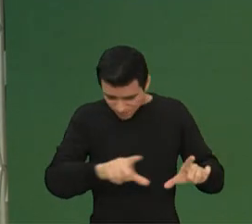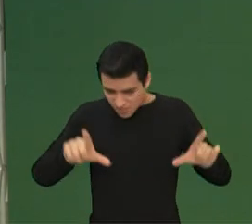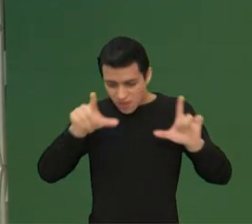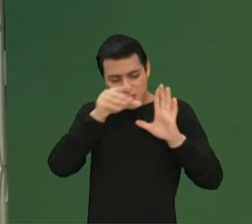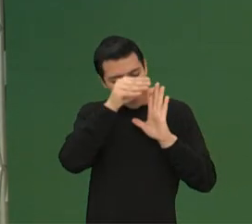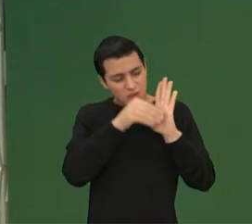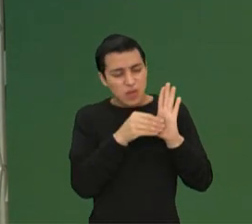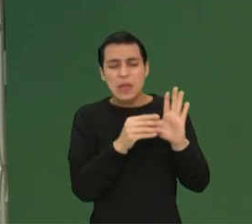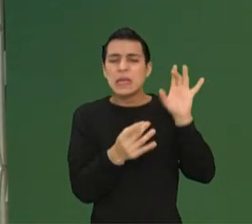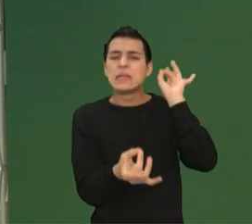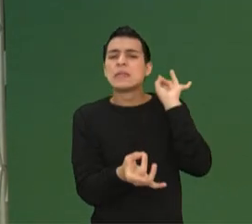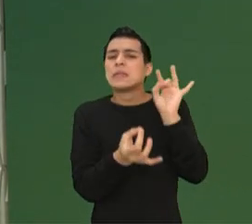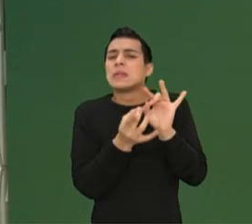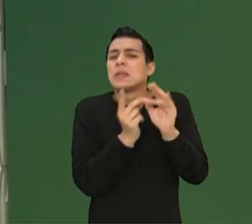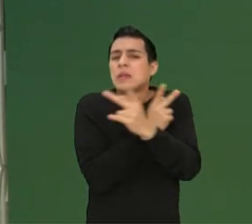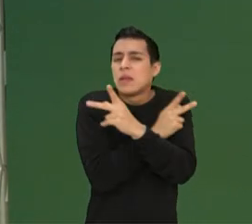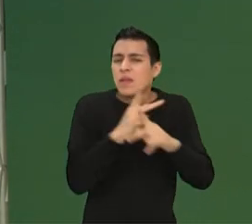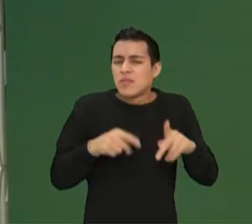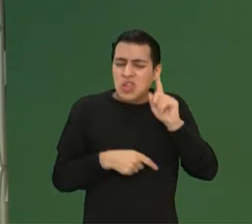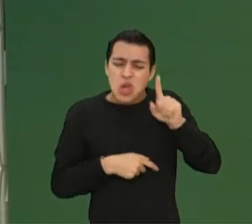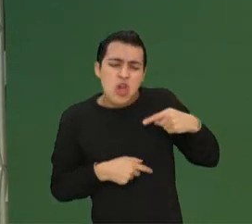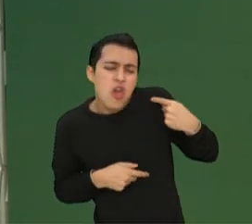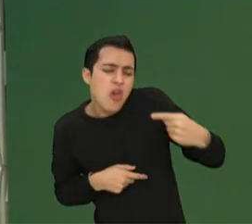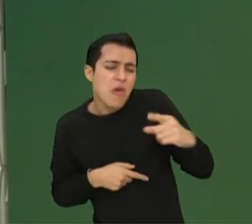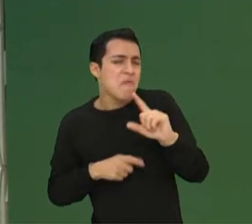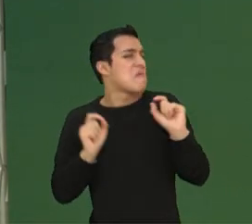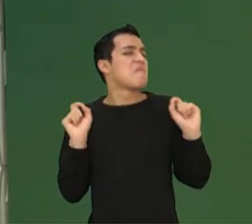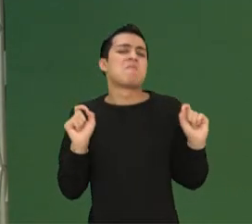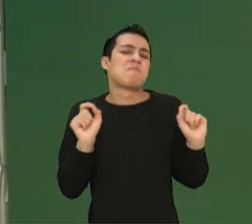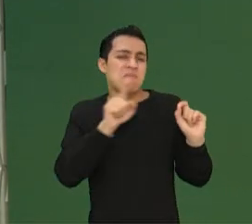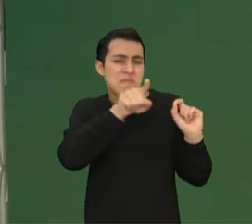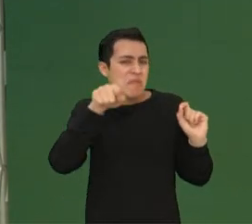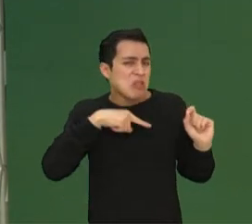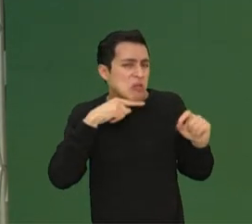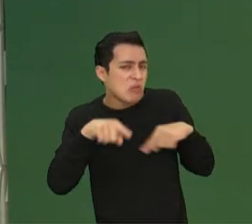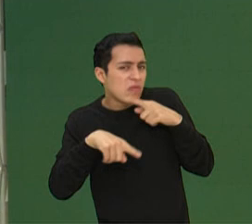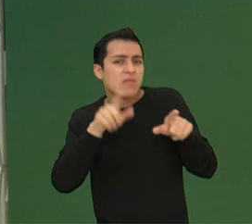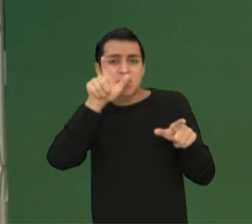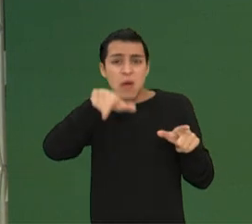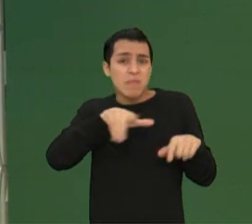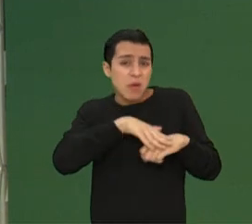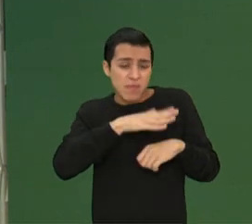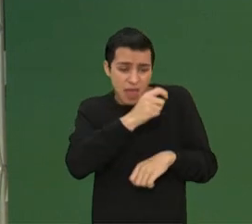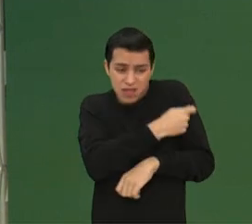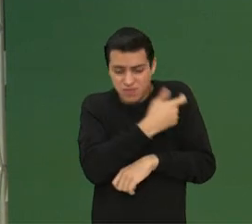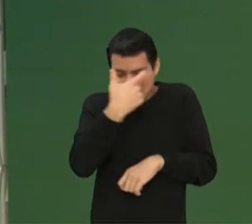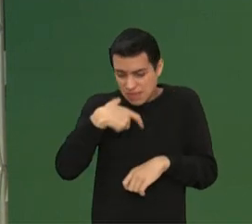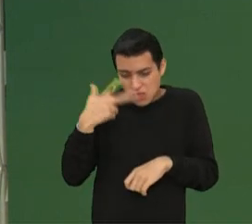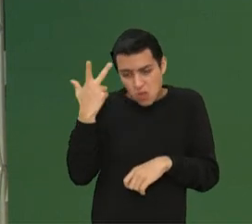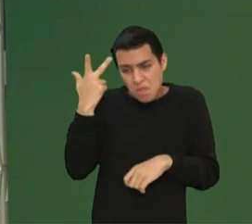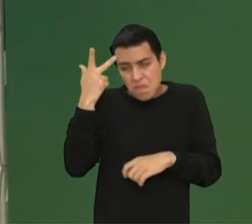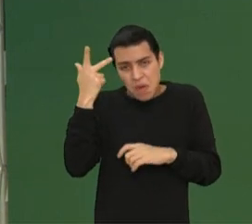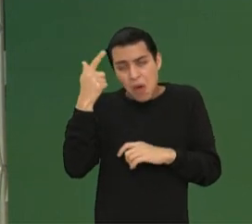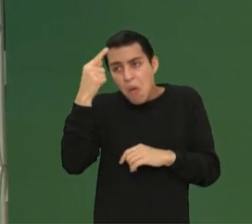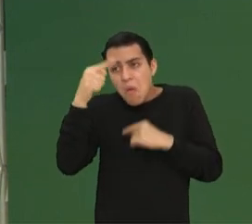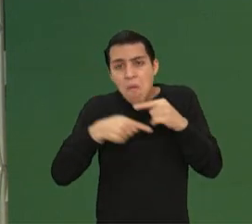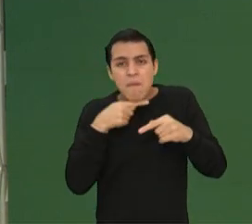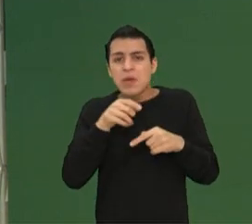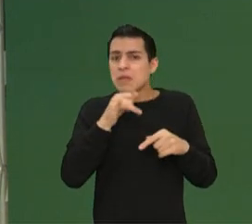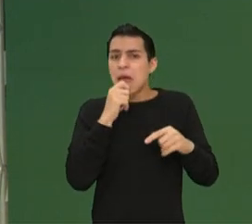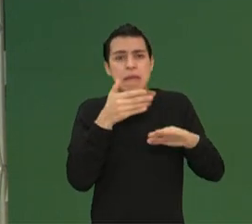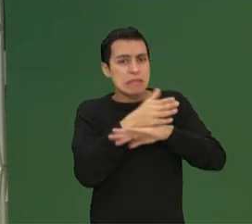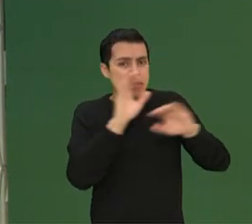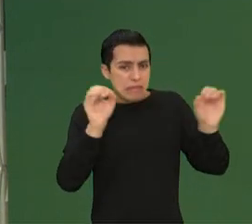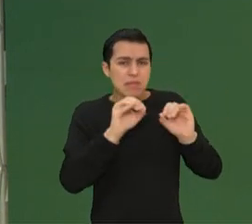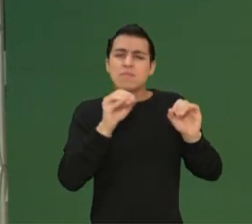conteúdos específicos para o seu cotidiano que você deve ter dúvida como aluno. Se você não acessou ainda o portal,